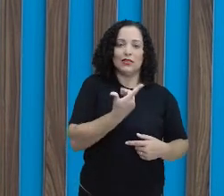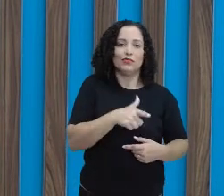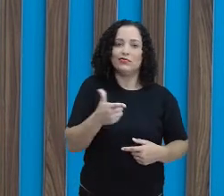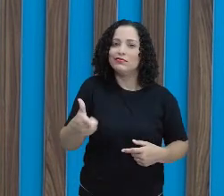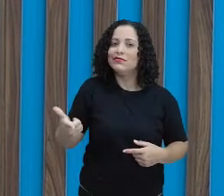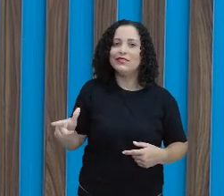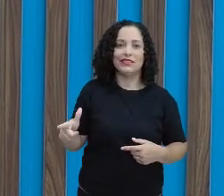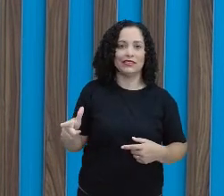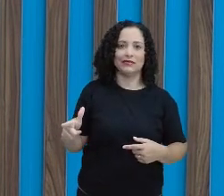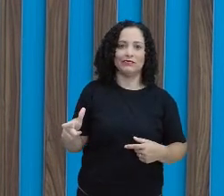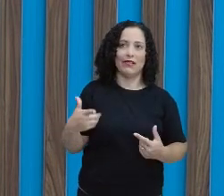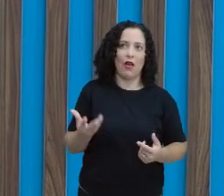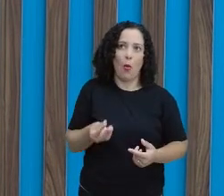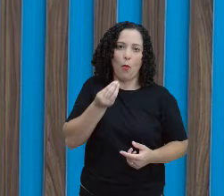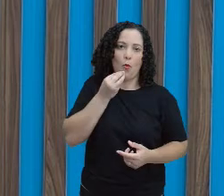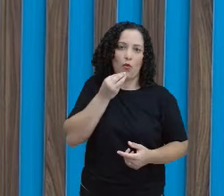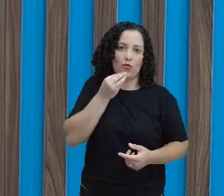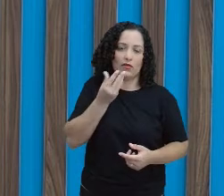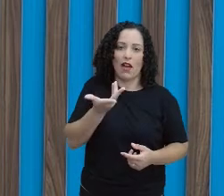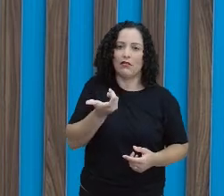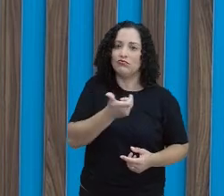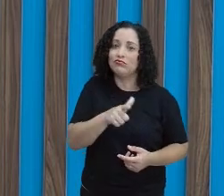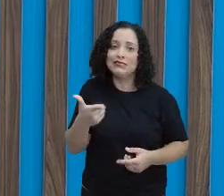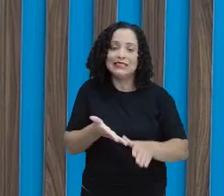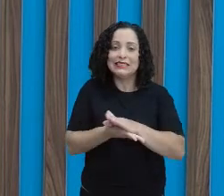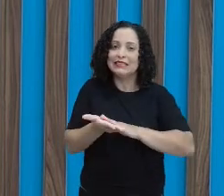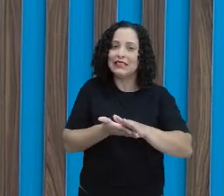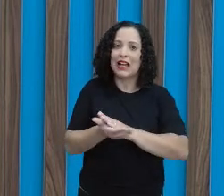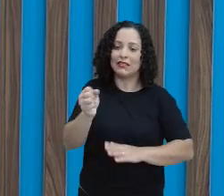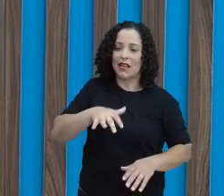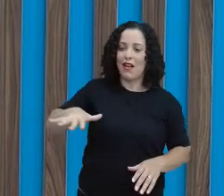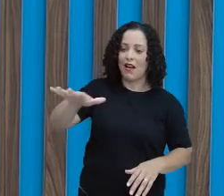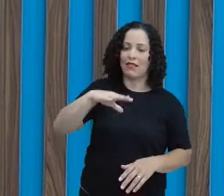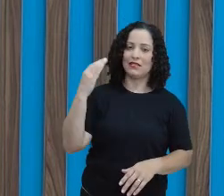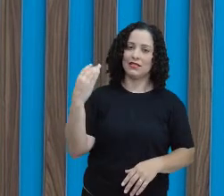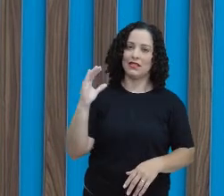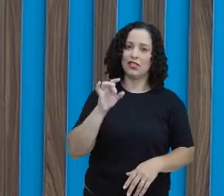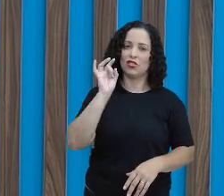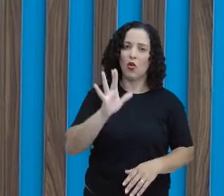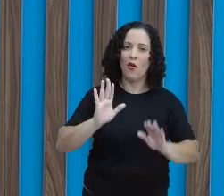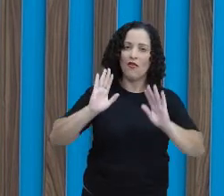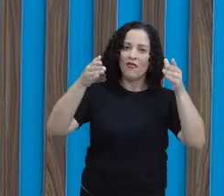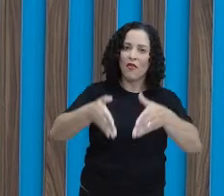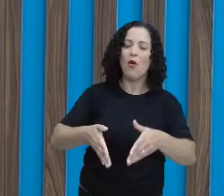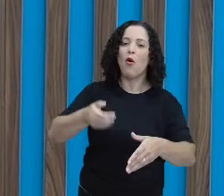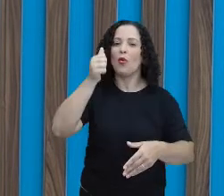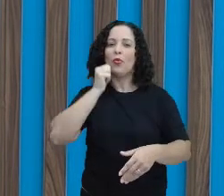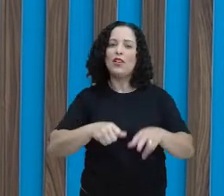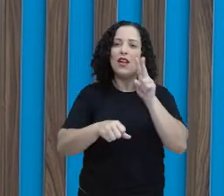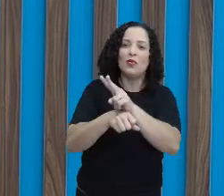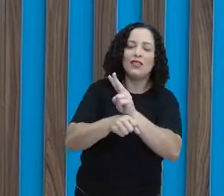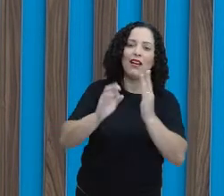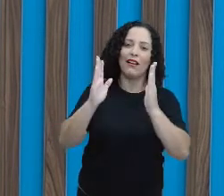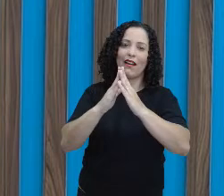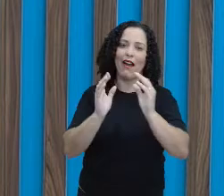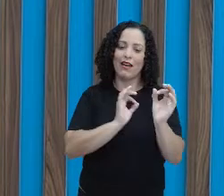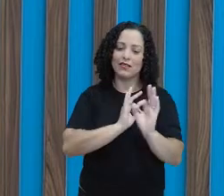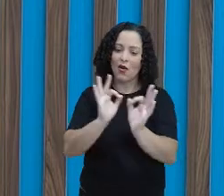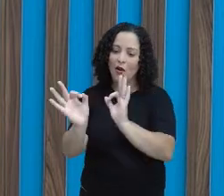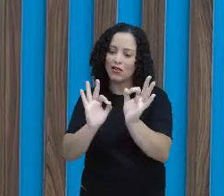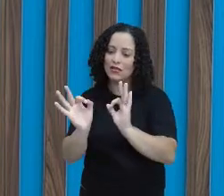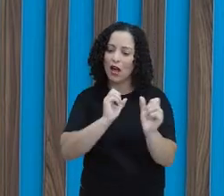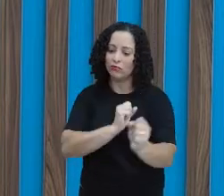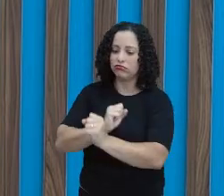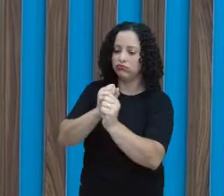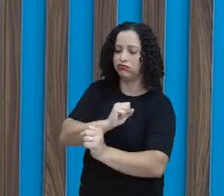da ciência. Né? As mulheres tinham o hábito só de ser donas de casa, de cuidar dos filhos, de cuidar da família. E aí